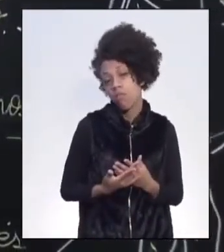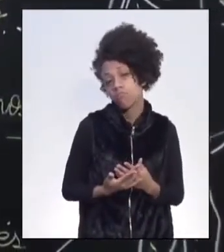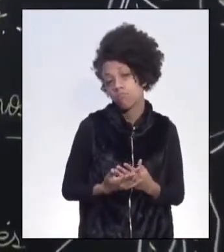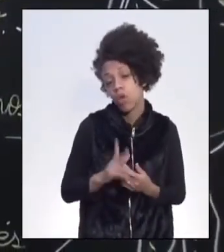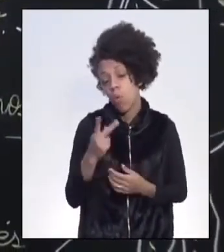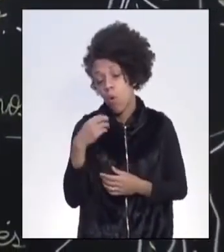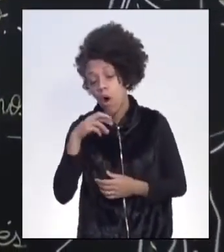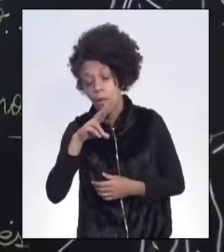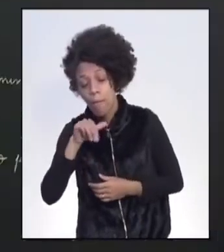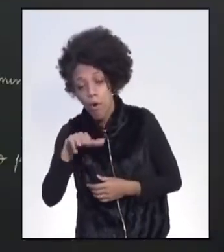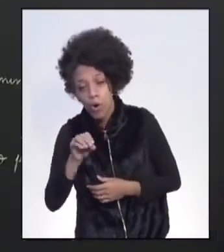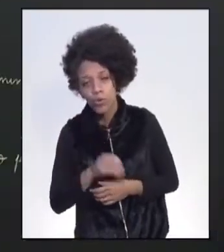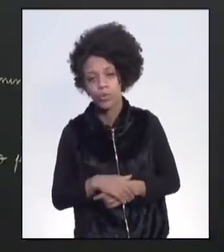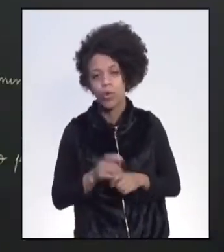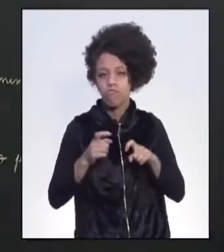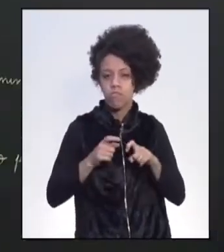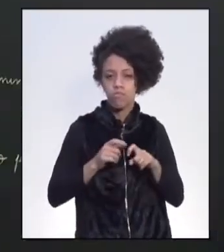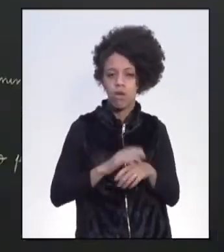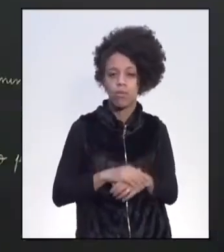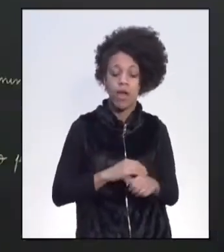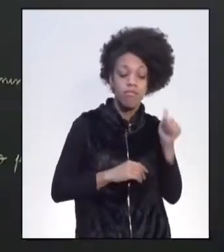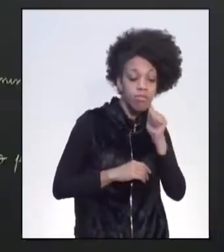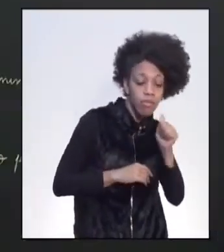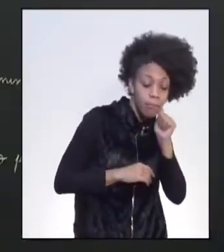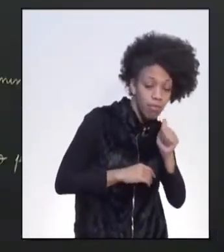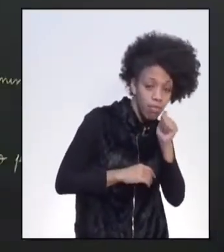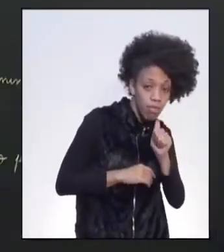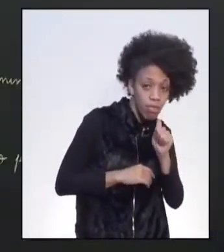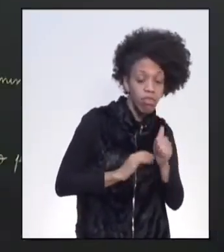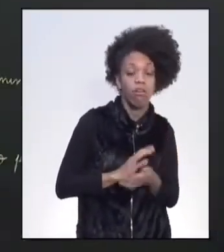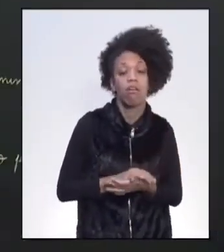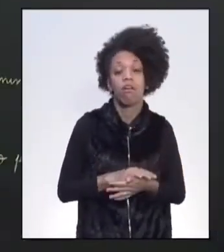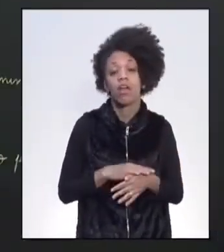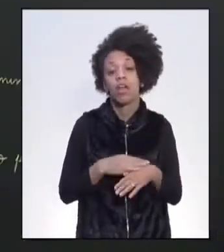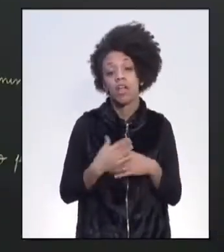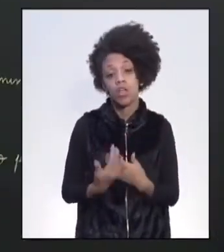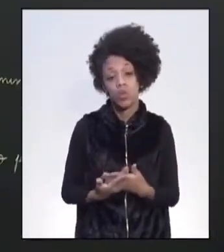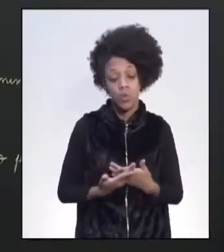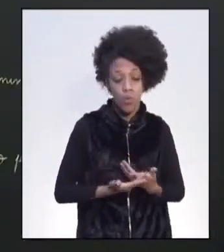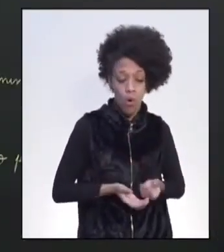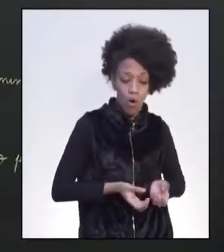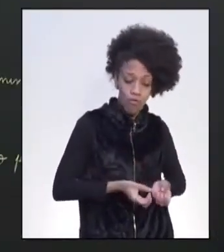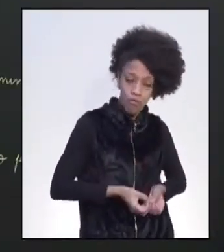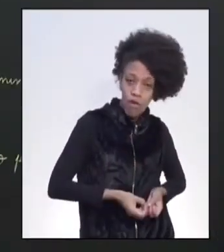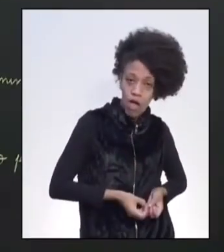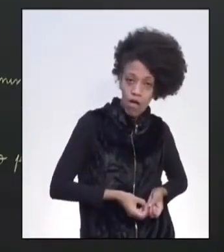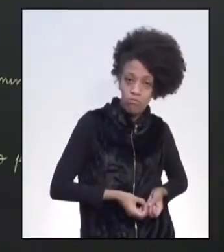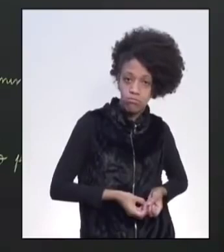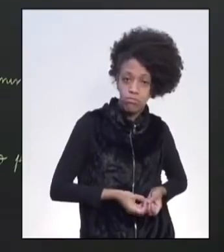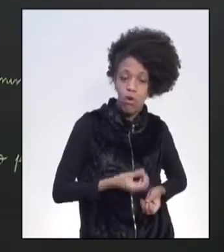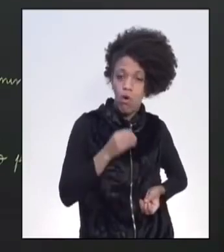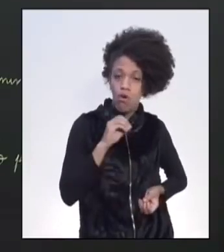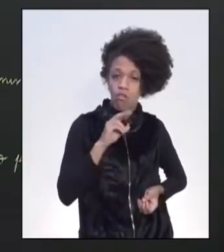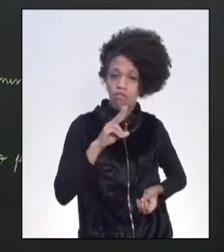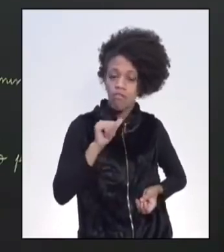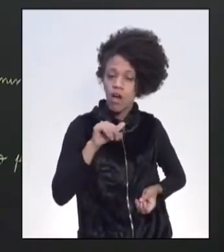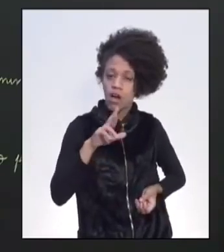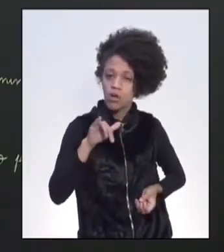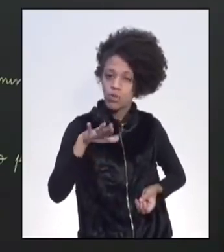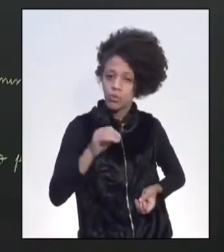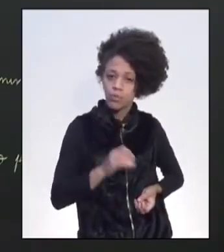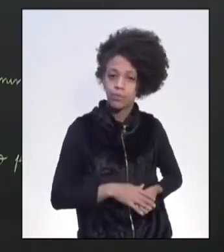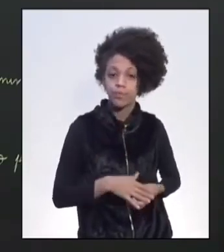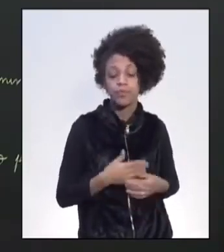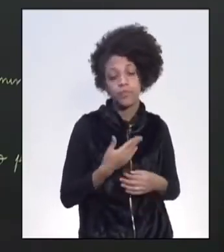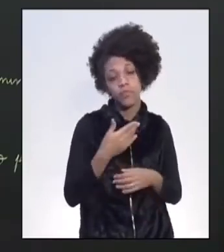hormônios sexuais. Na menina, na mulher, no seu ovário, há a produção de dois hormônios, o